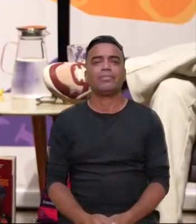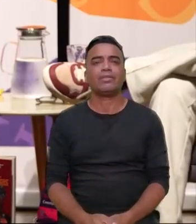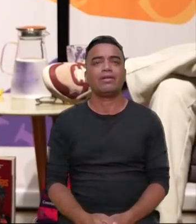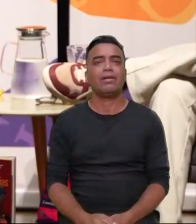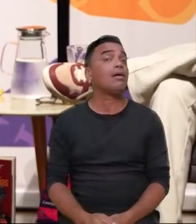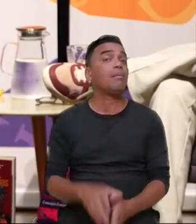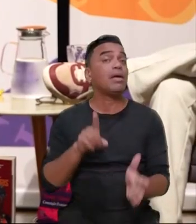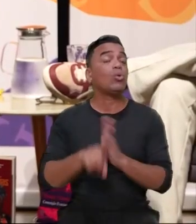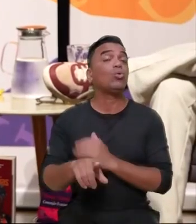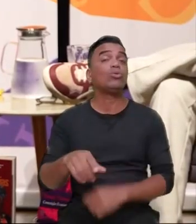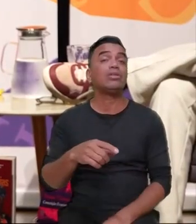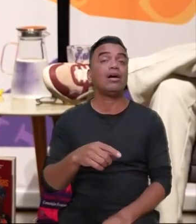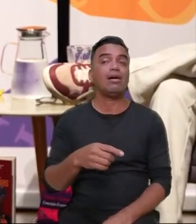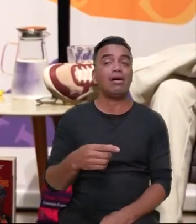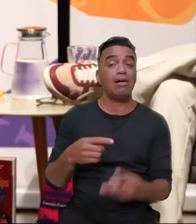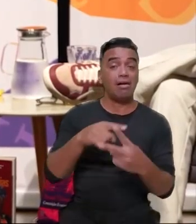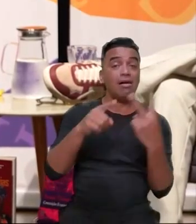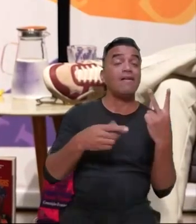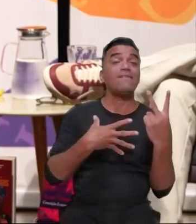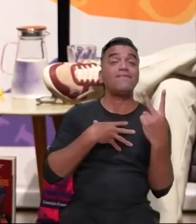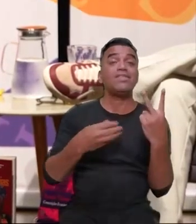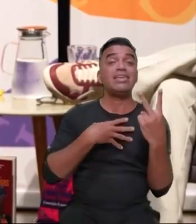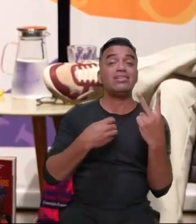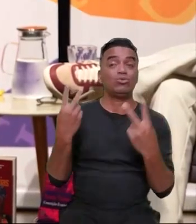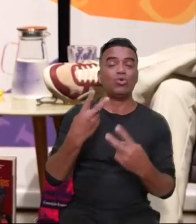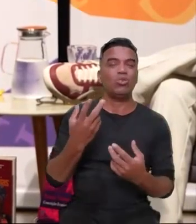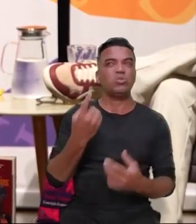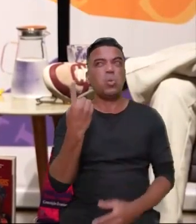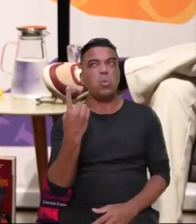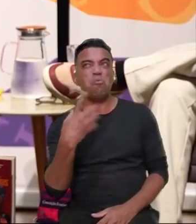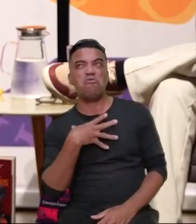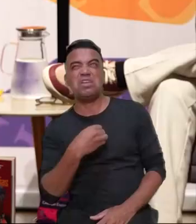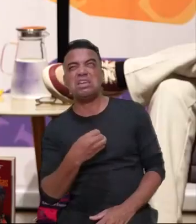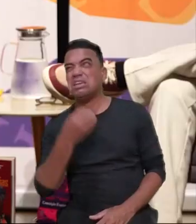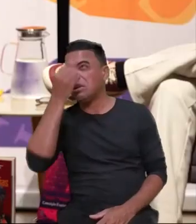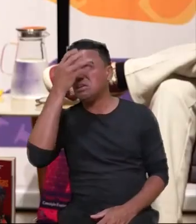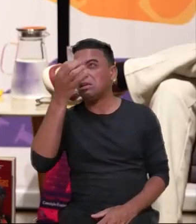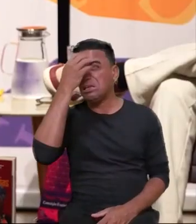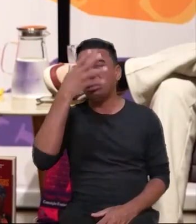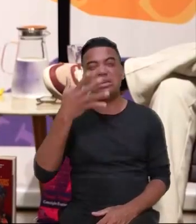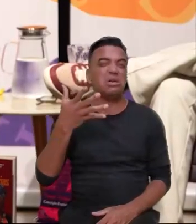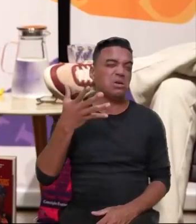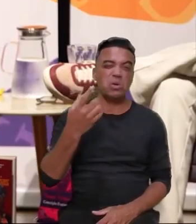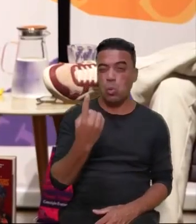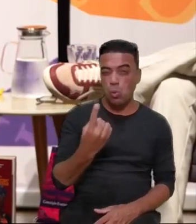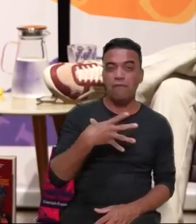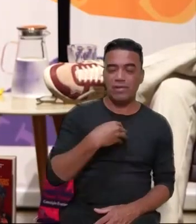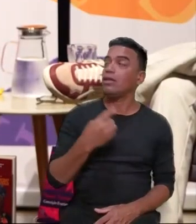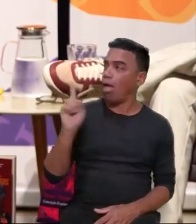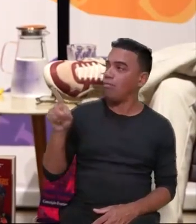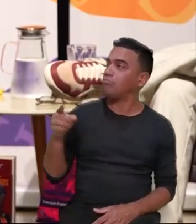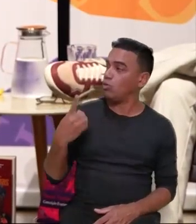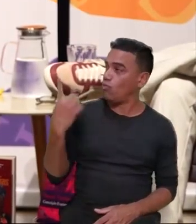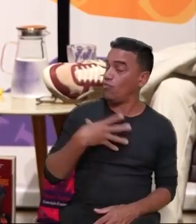pergunta pelos filhos, já não me lembro se era um filho, se todos, um filho, né? É um